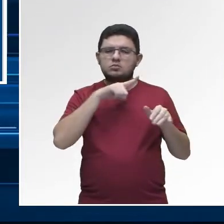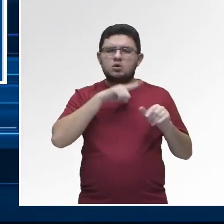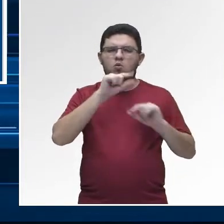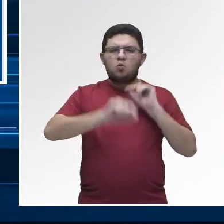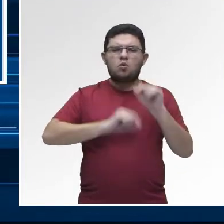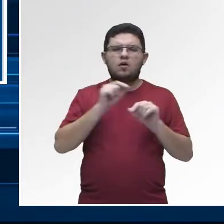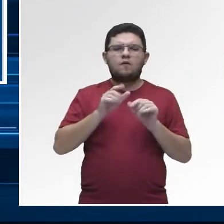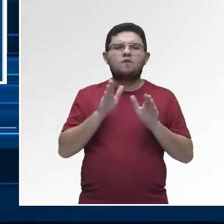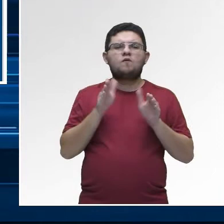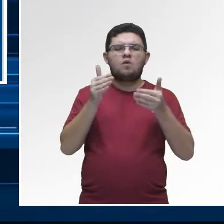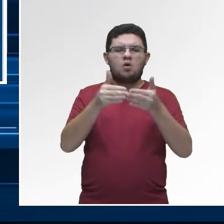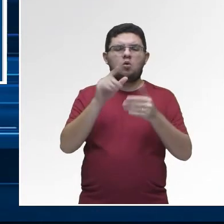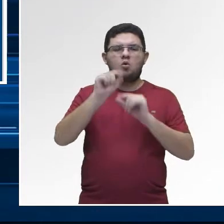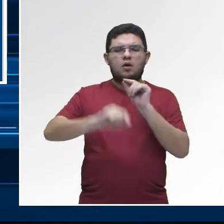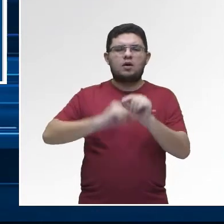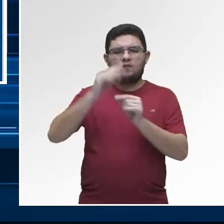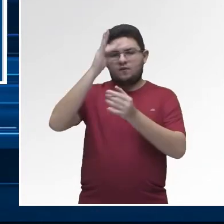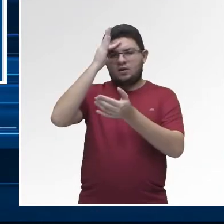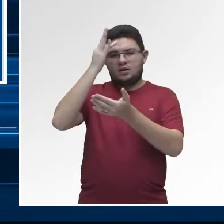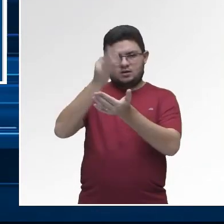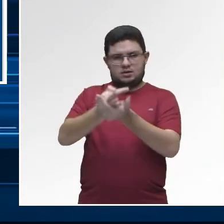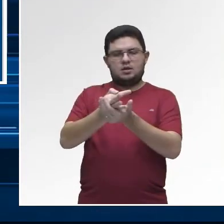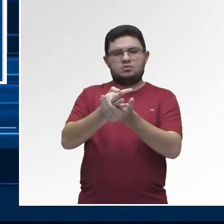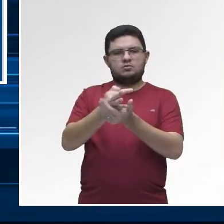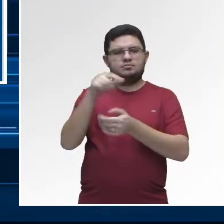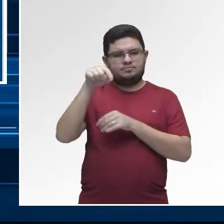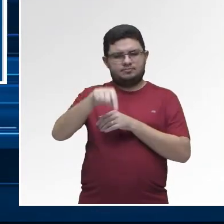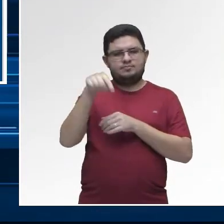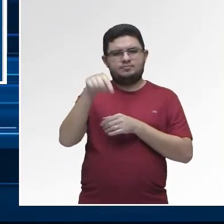da fidelidade, né, das relações de fidelidade, nas